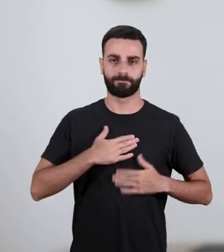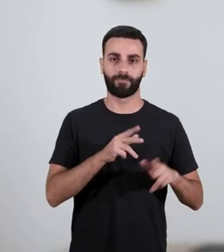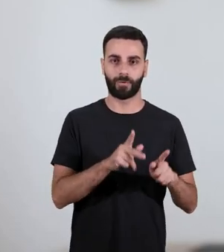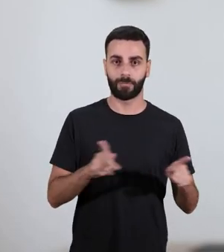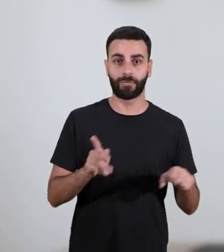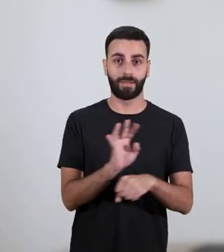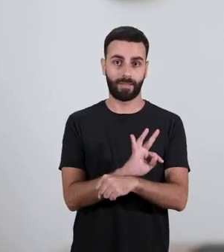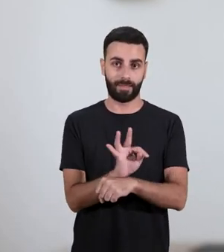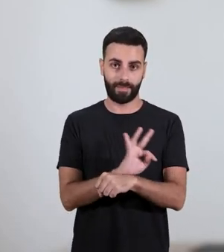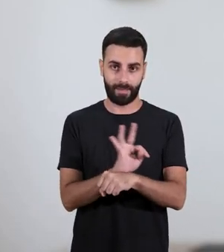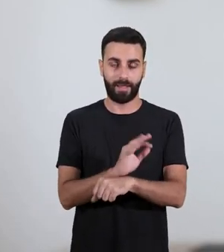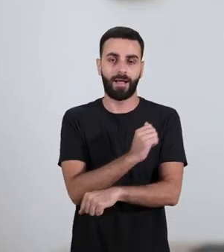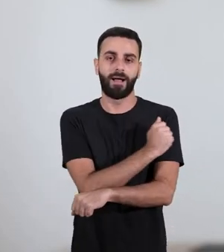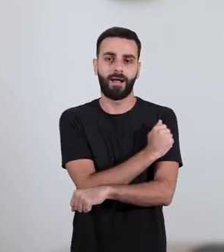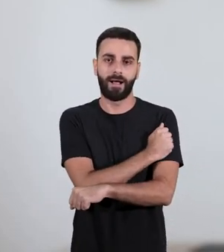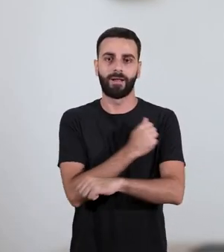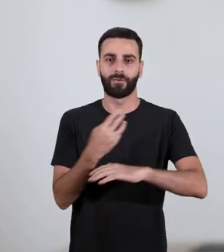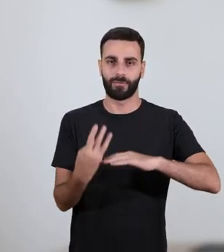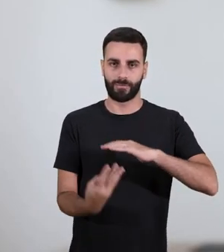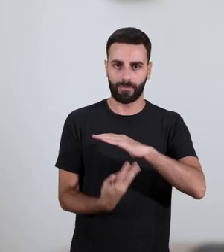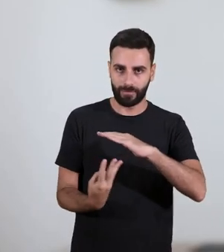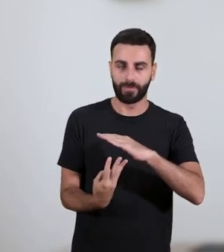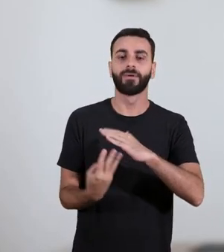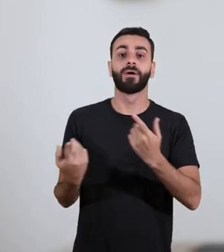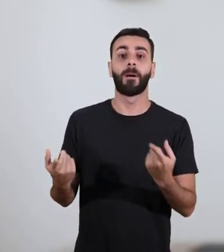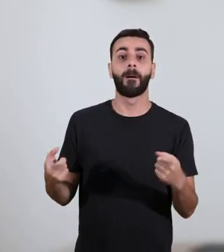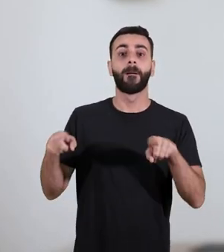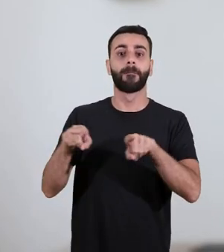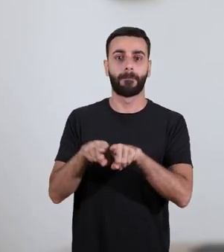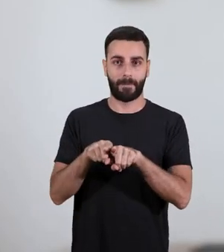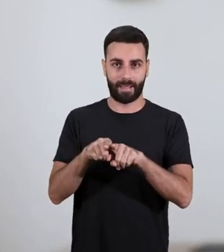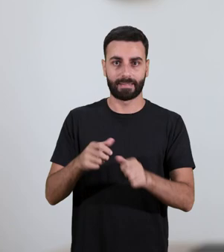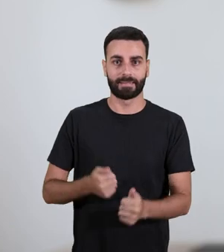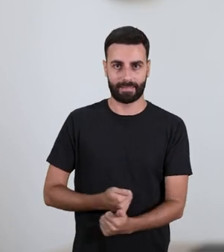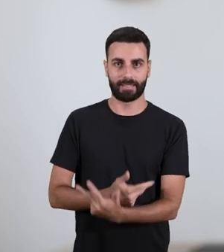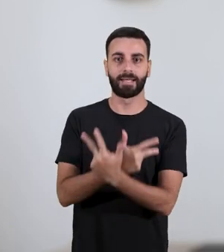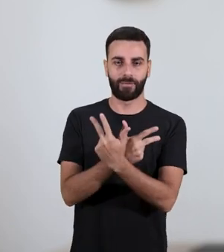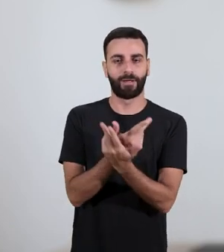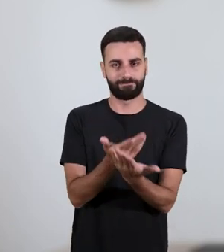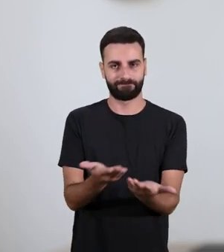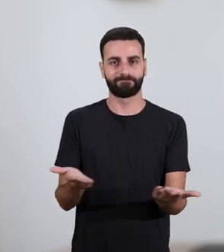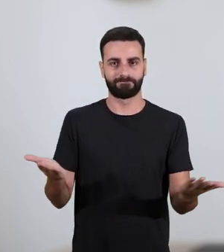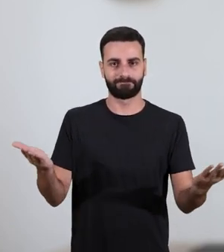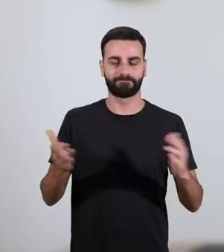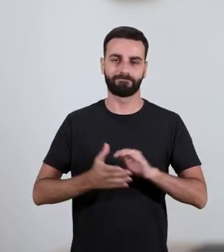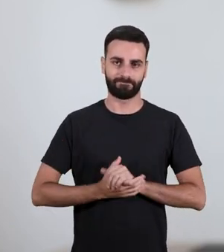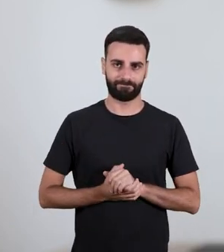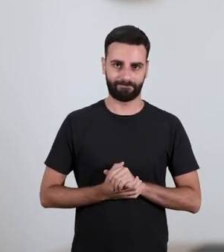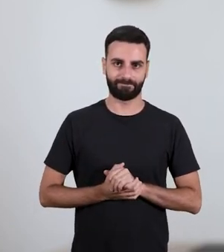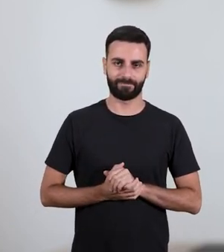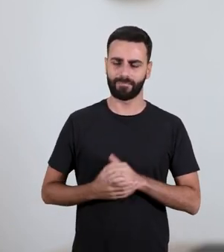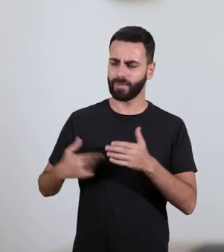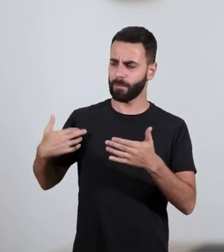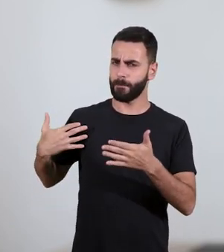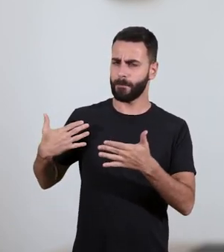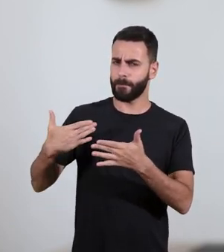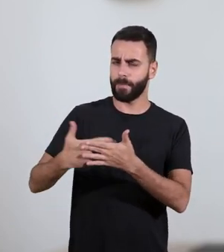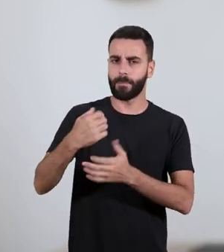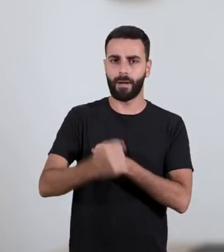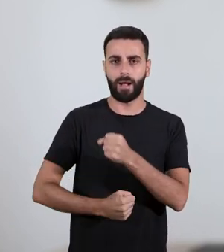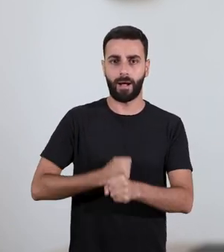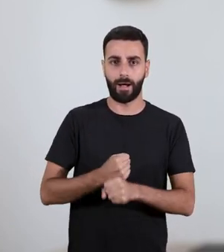Caros servidores docentes e técnico-administrativos, estudantes, funcionários terceirizados e parceiros da Universidade Federal de